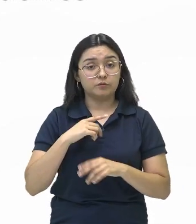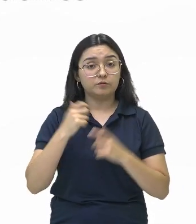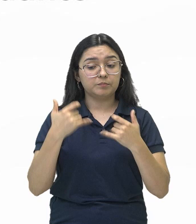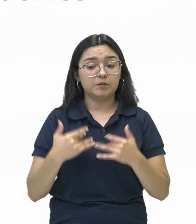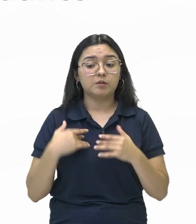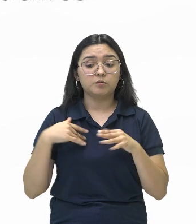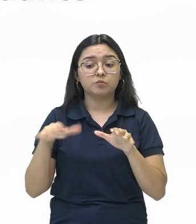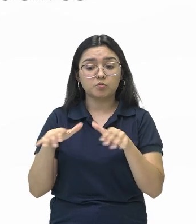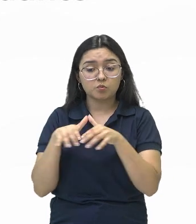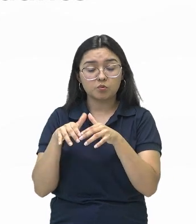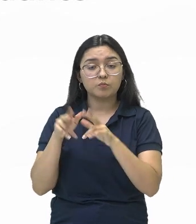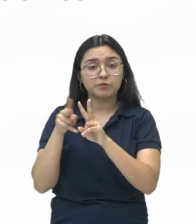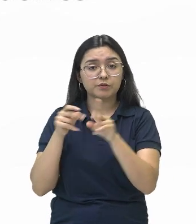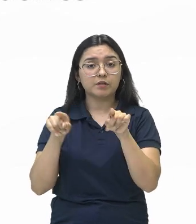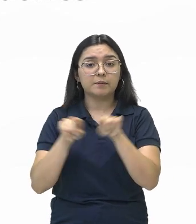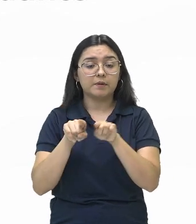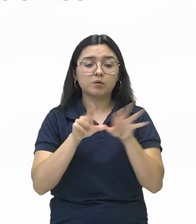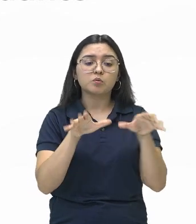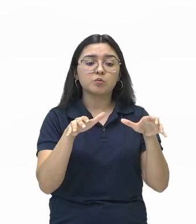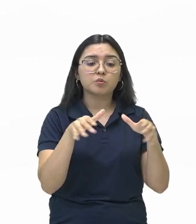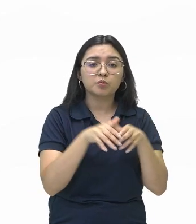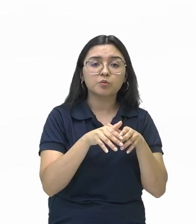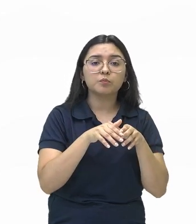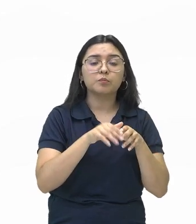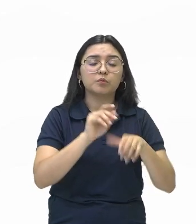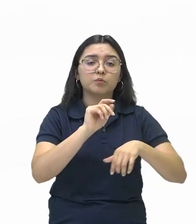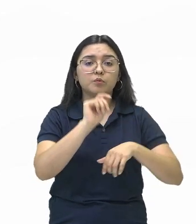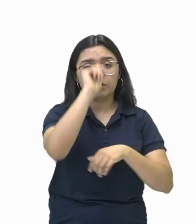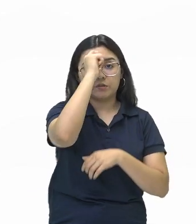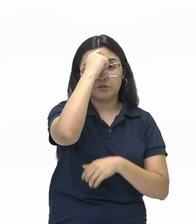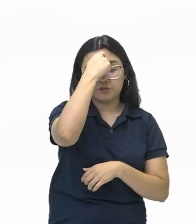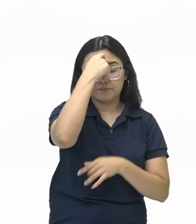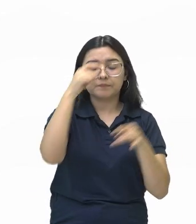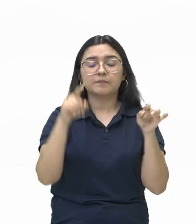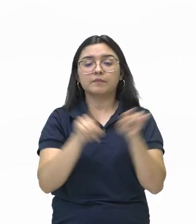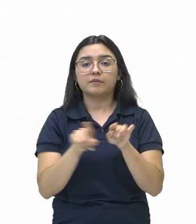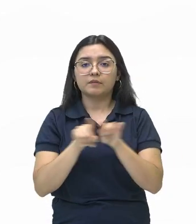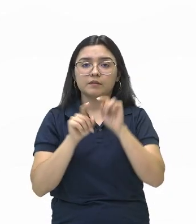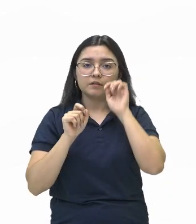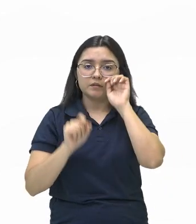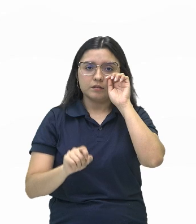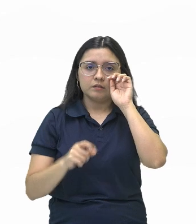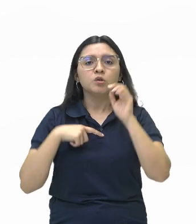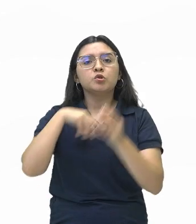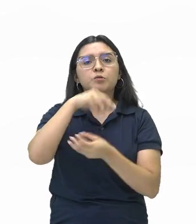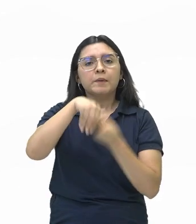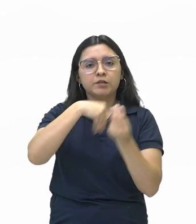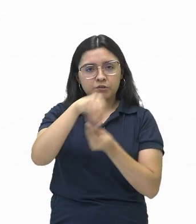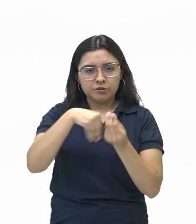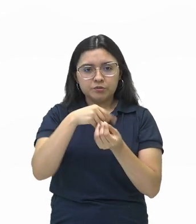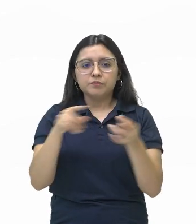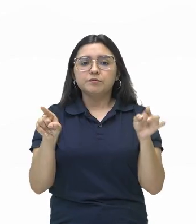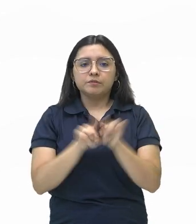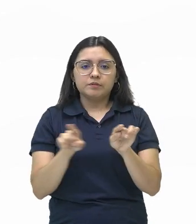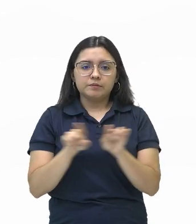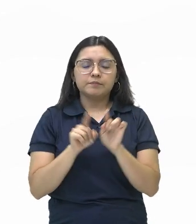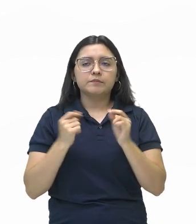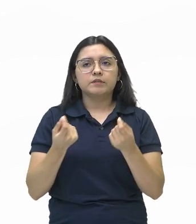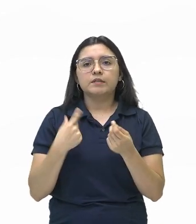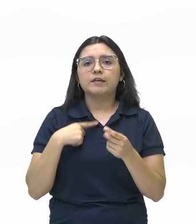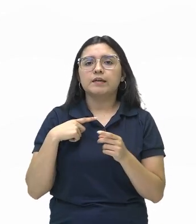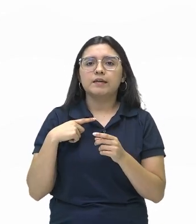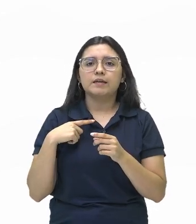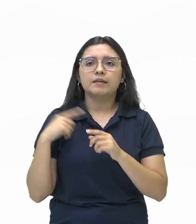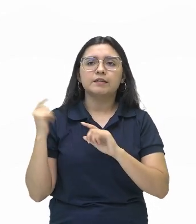eu estou falando dos negros. Os mestiços, com descendência indígena,